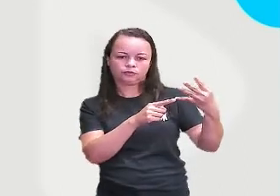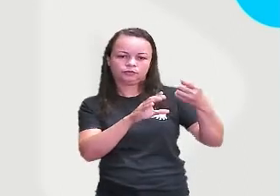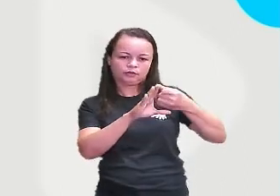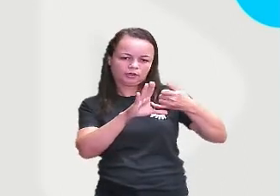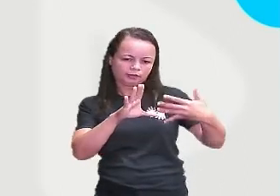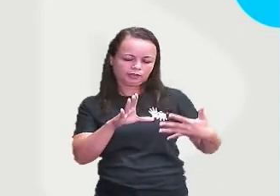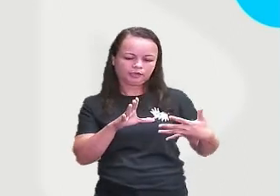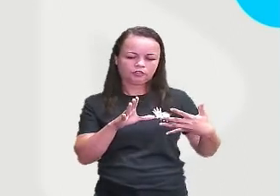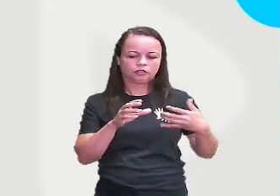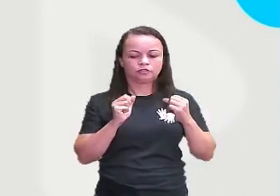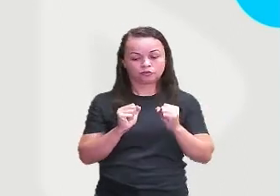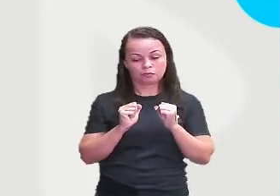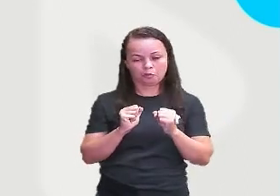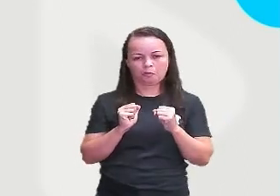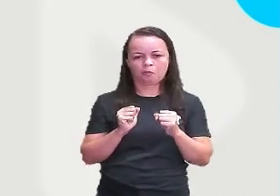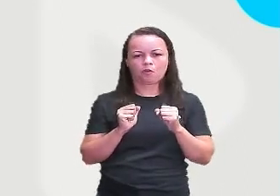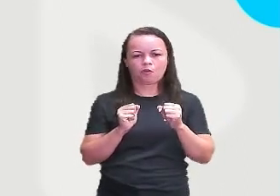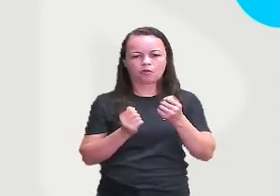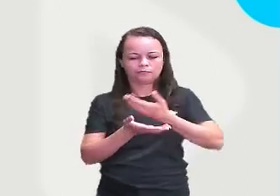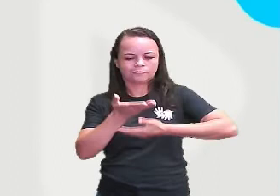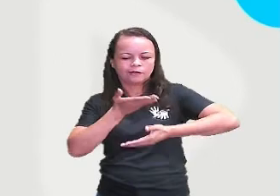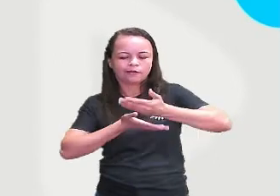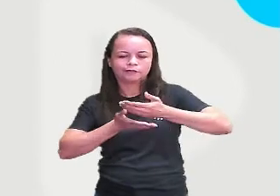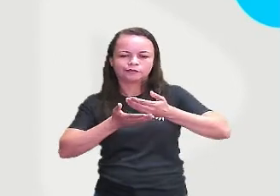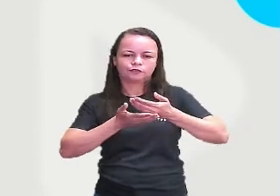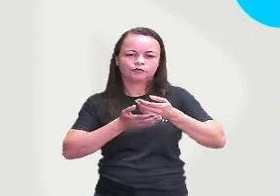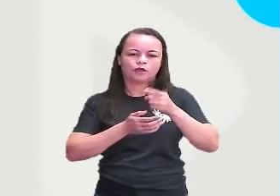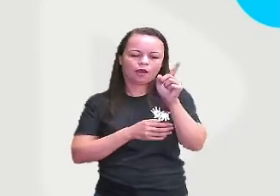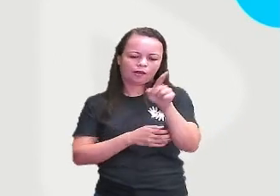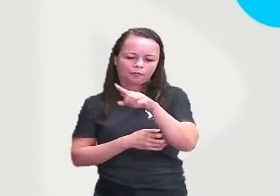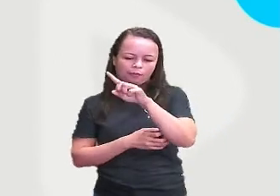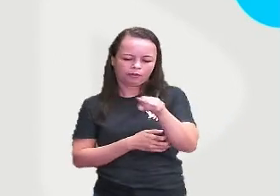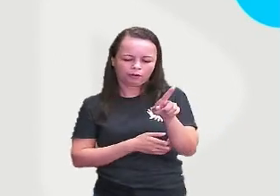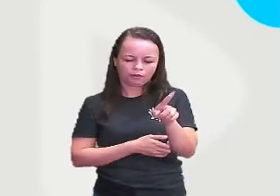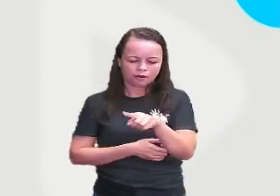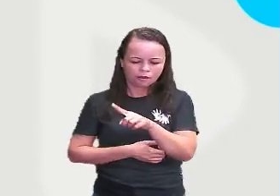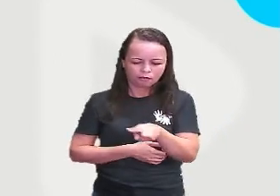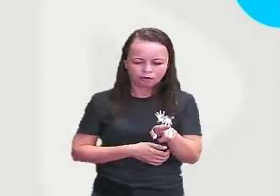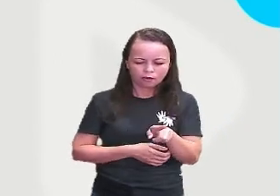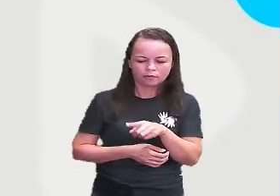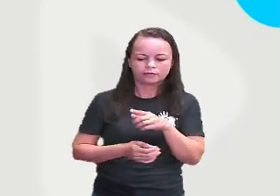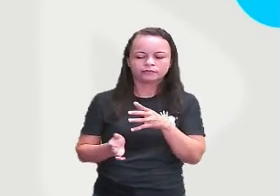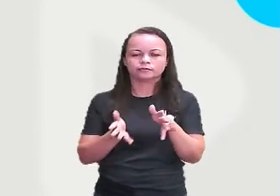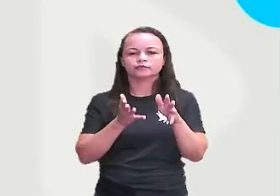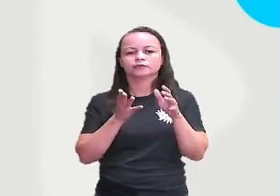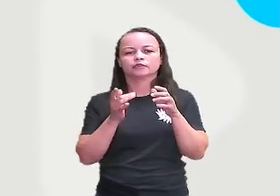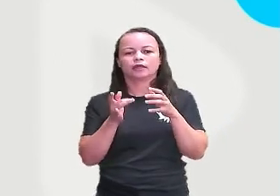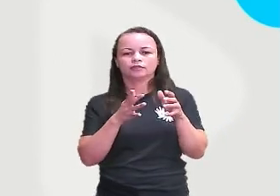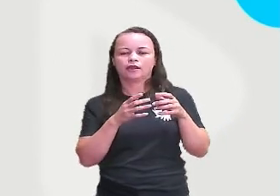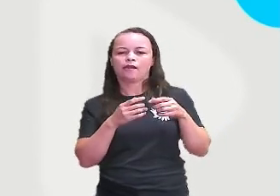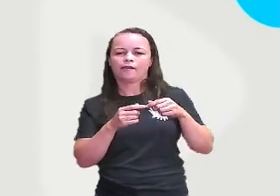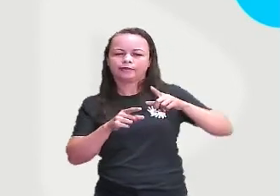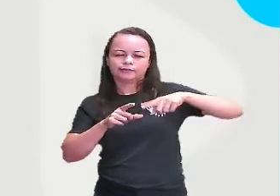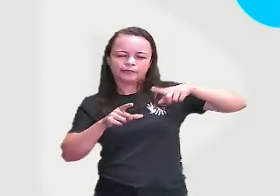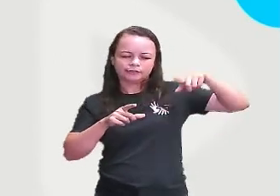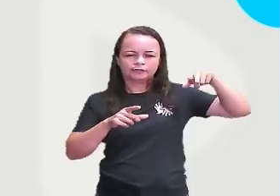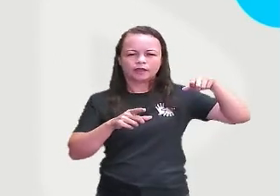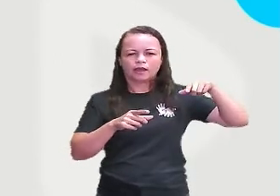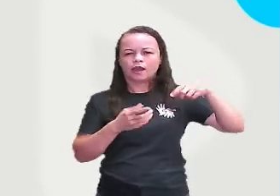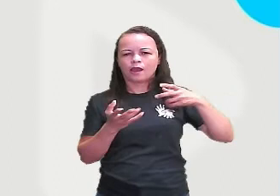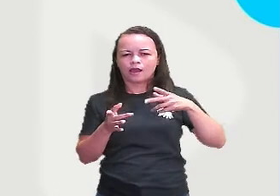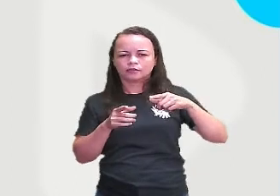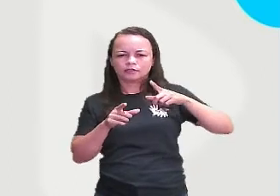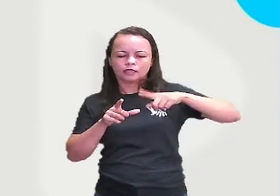características, né, que a gente vai estar relacionando com essas propriedades do som. A intensidade, a altura,